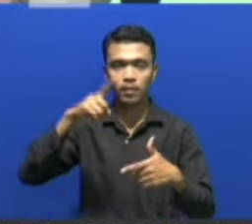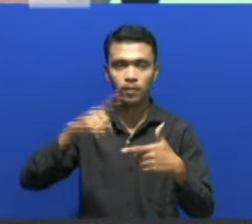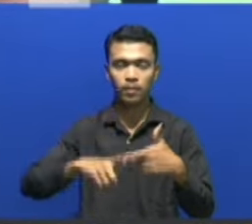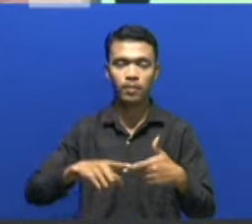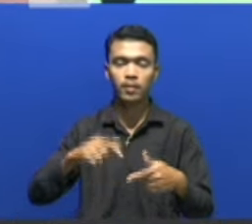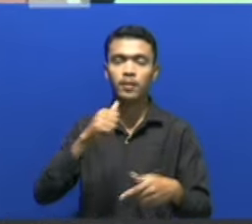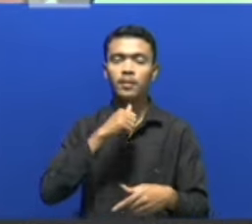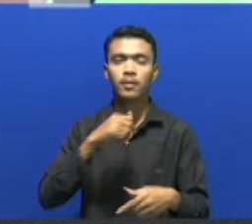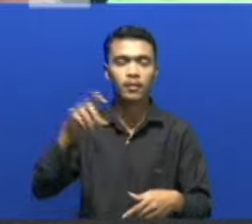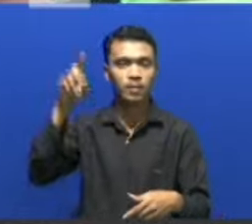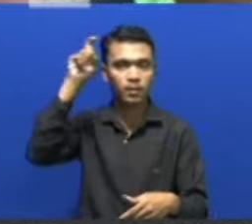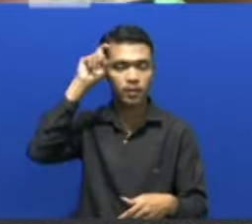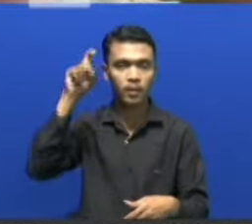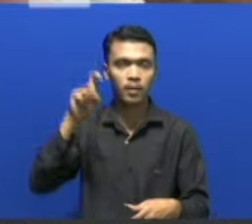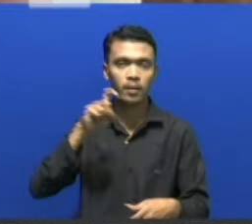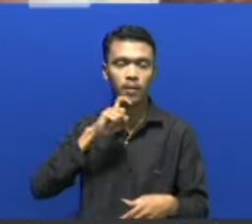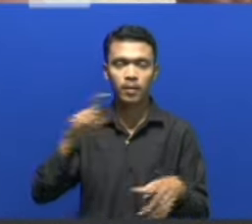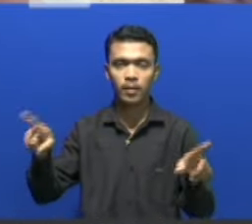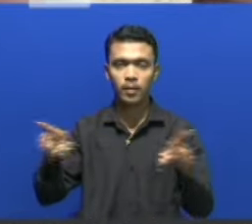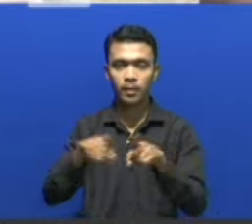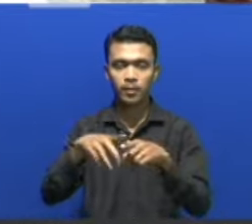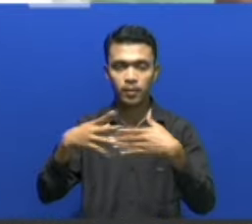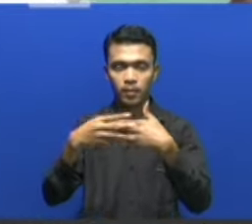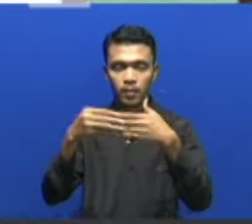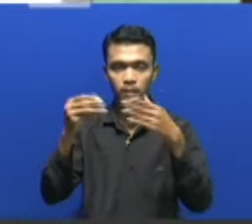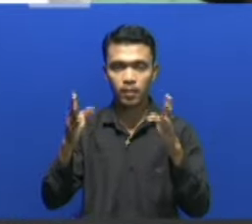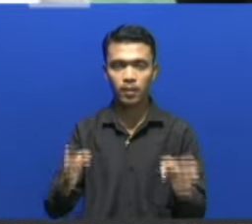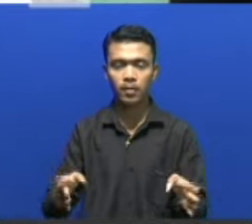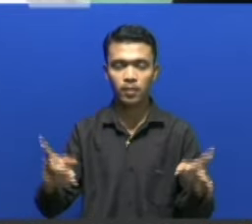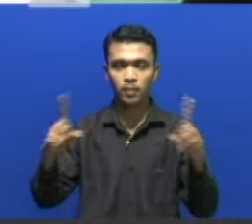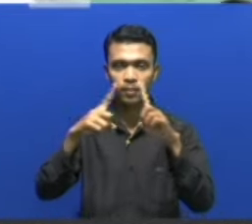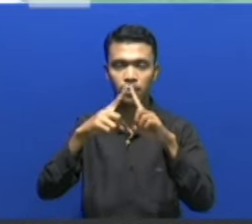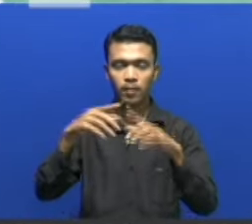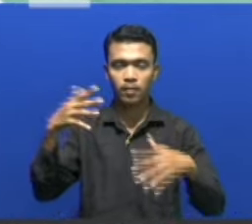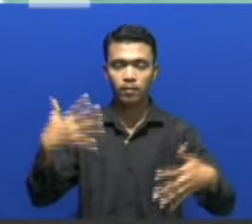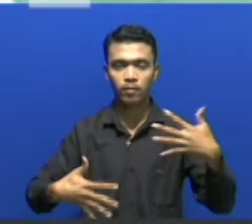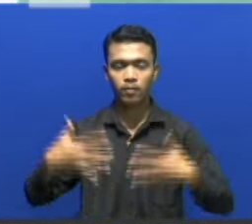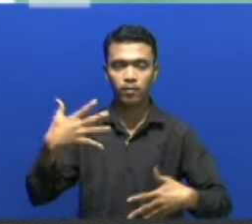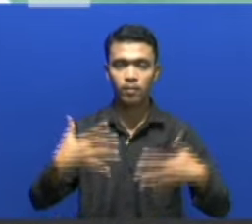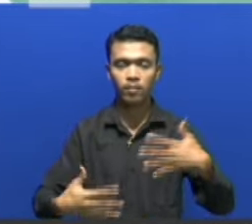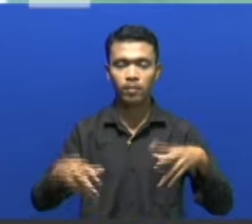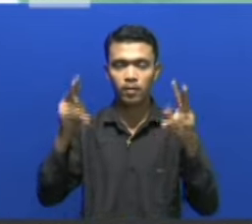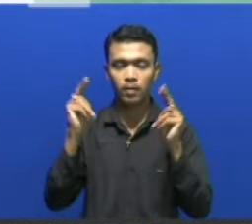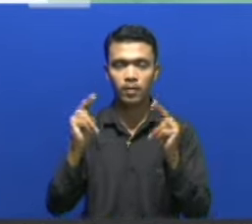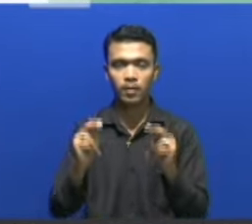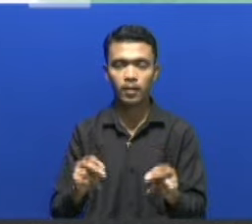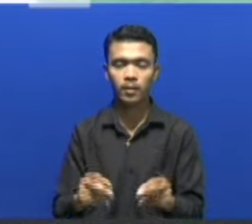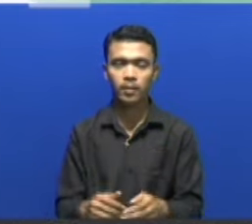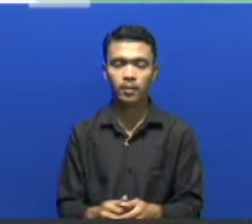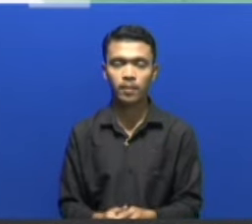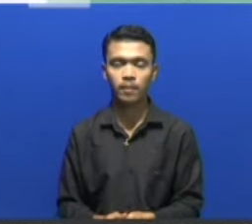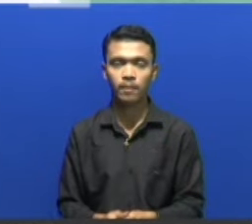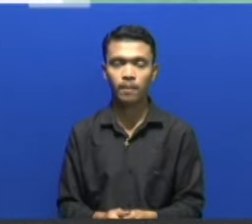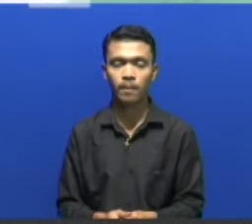sanana guzman hosas liderança maximum ba funu ninian antau tengi momento ni castigo la disciplina